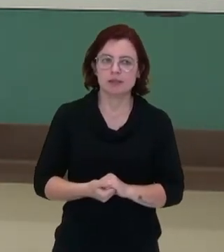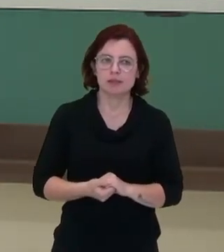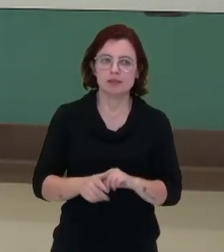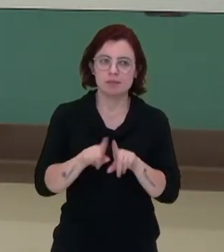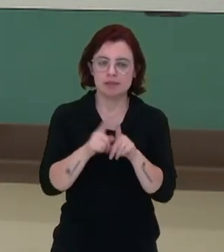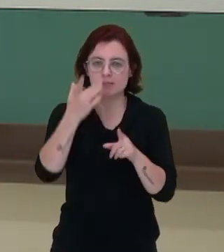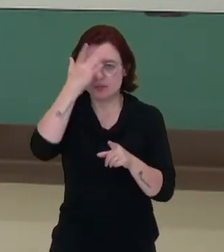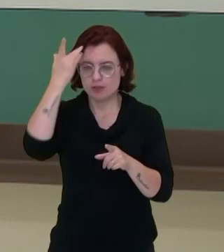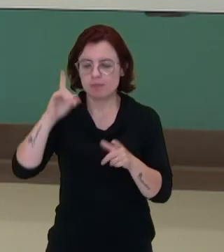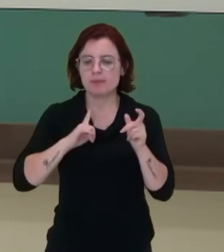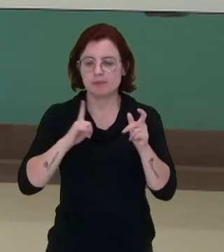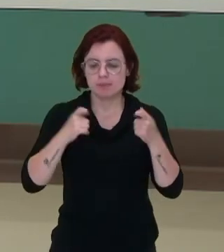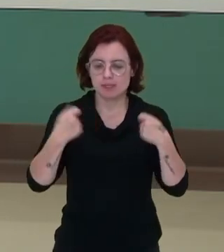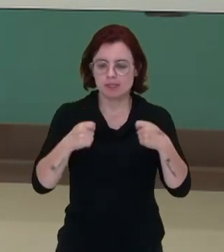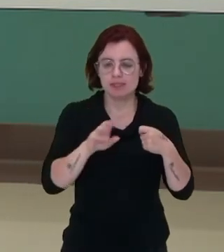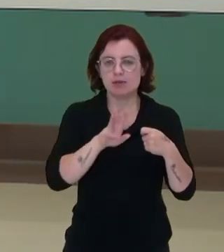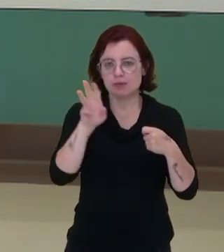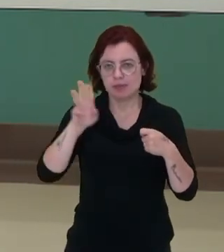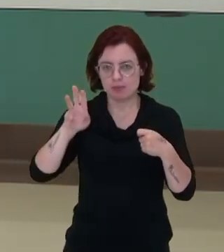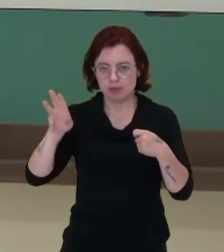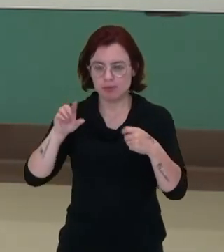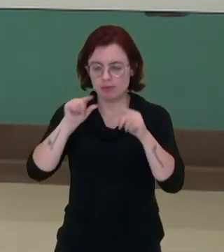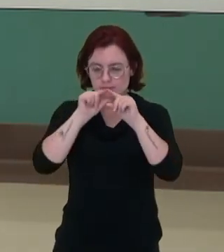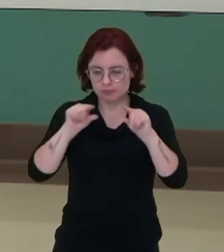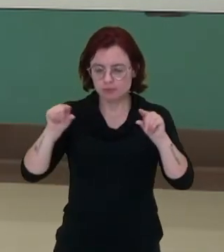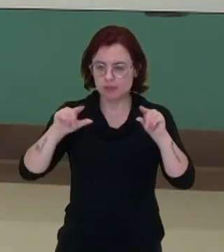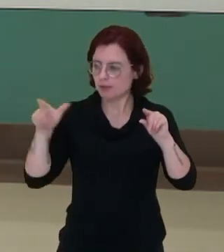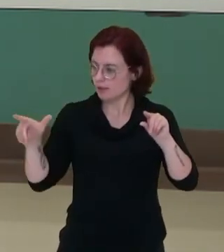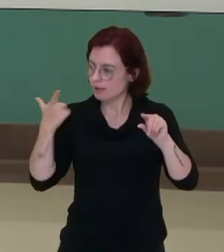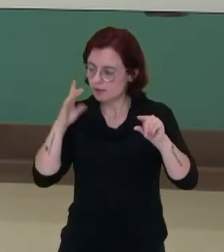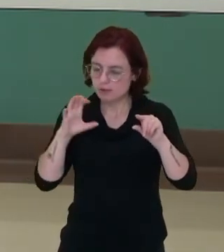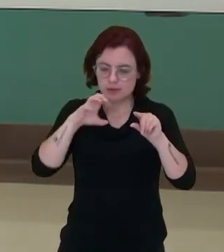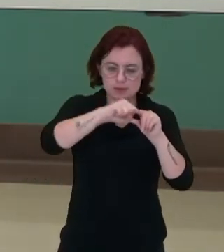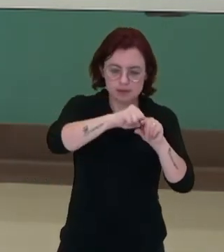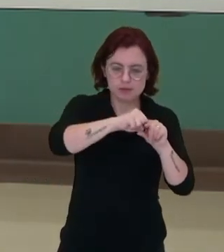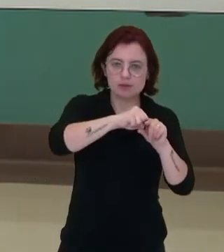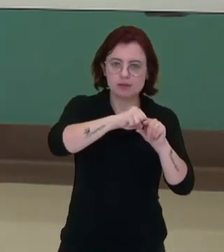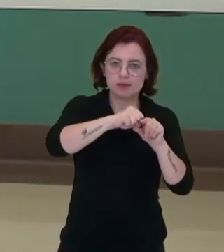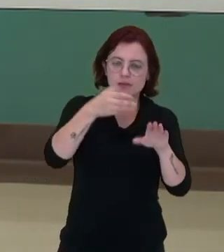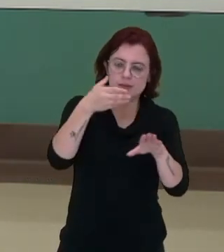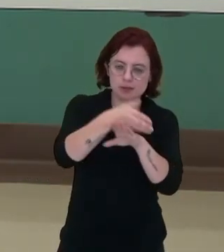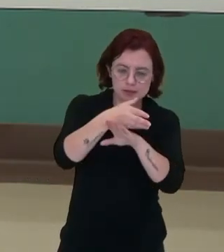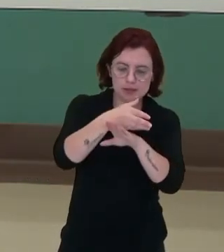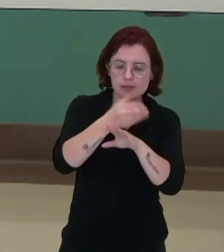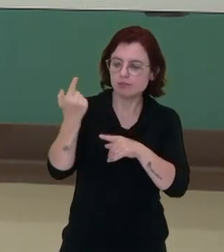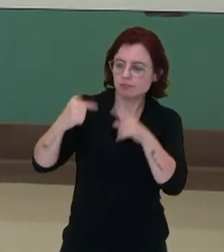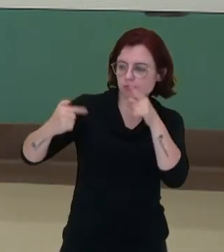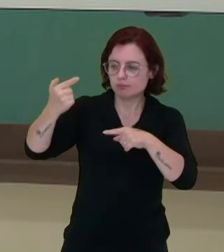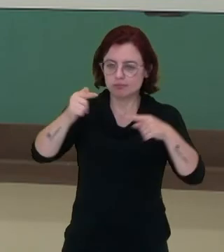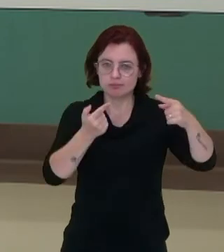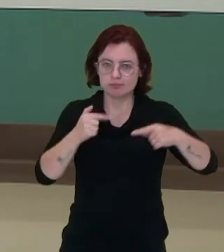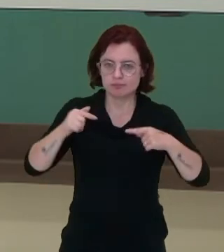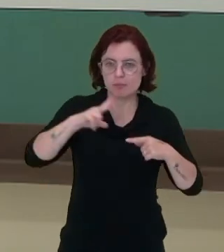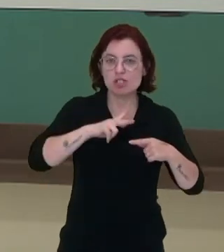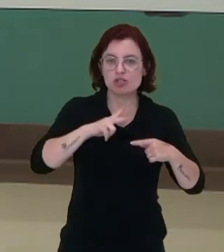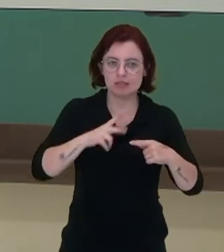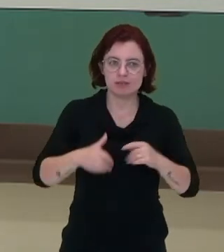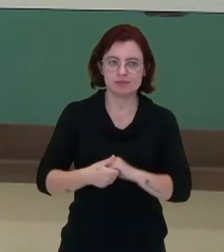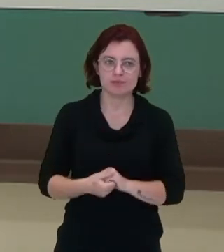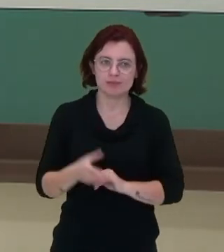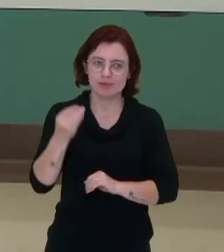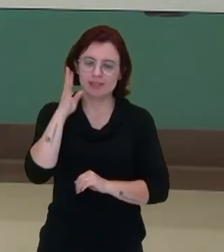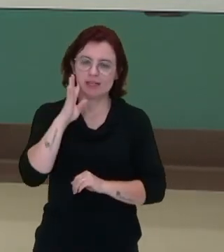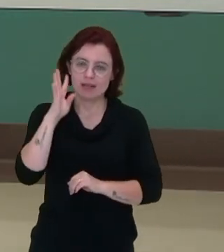ali e ter o link do torneio. As pessoas que têm o link conseguem entrar naquele torneio e jogar um torneio particular. Vê que legal,